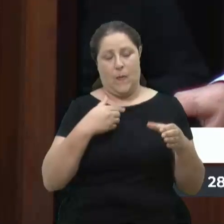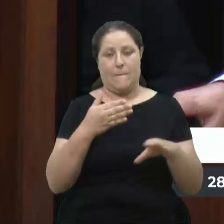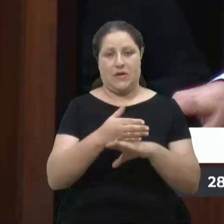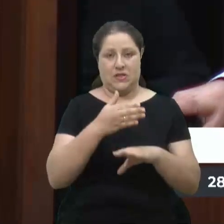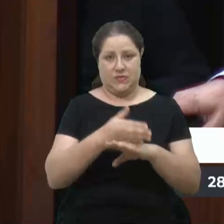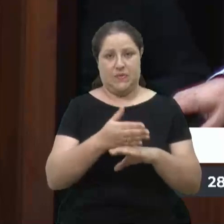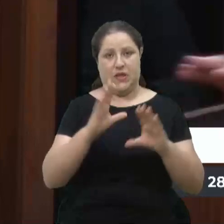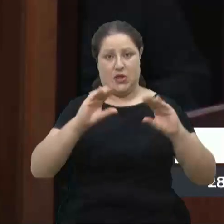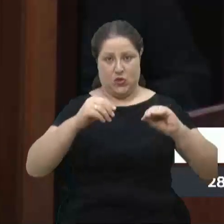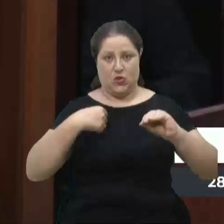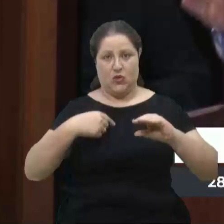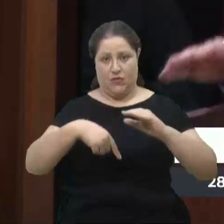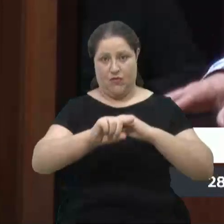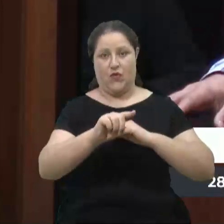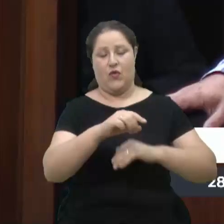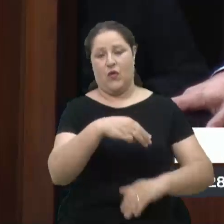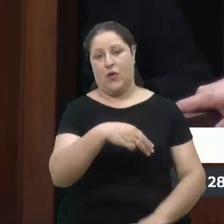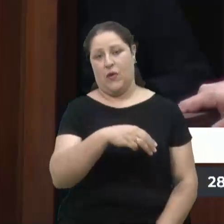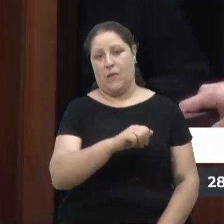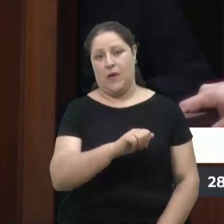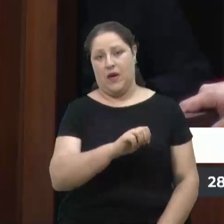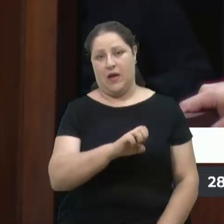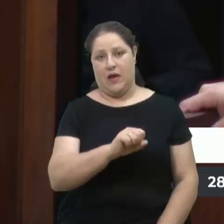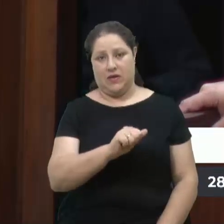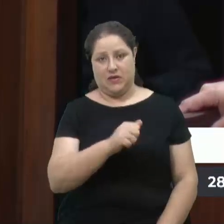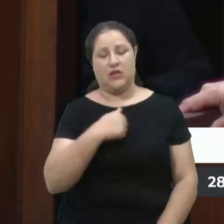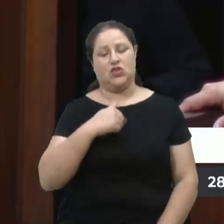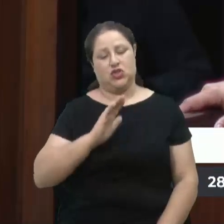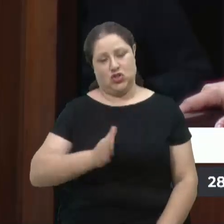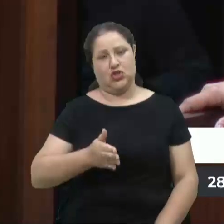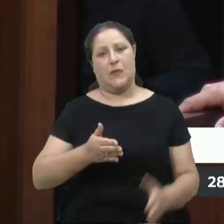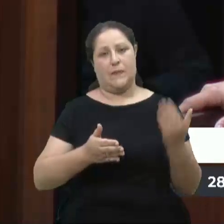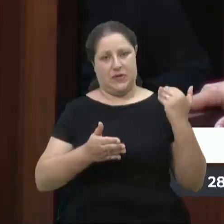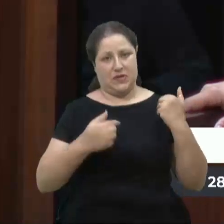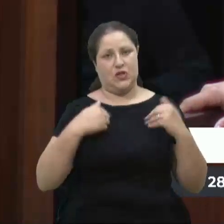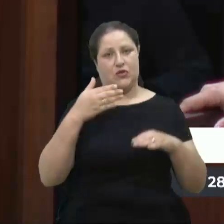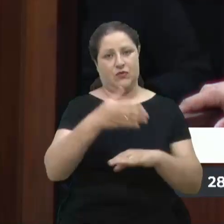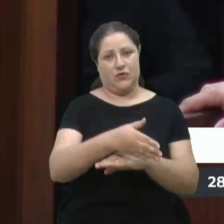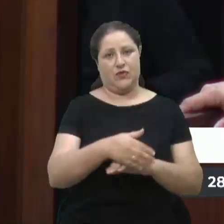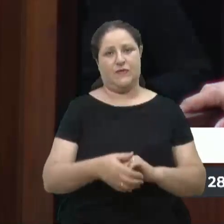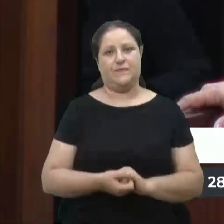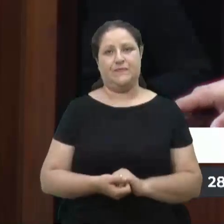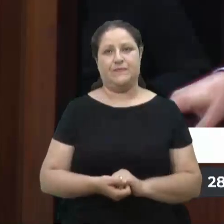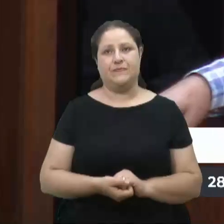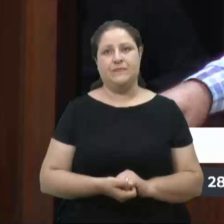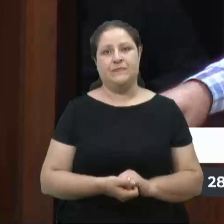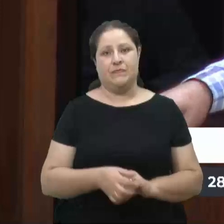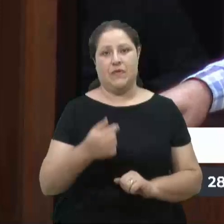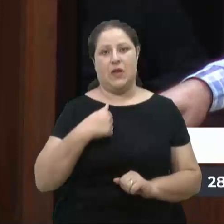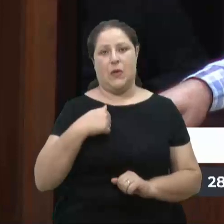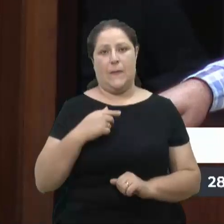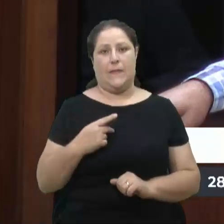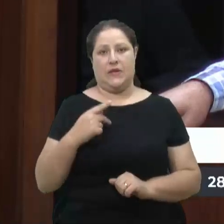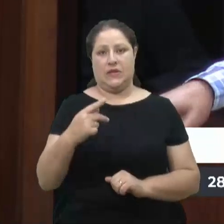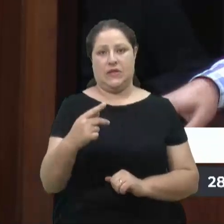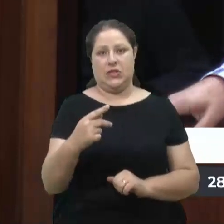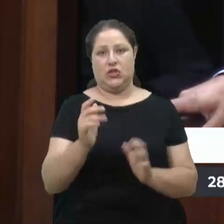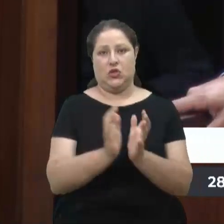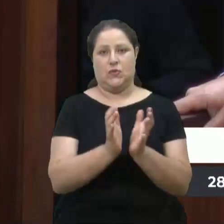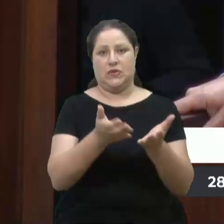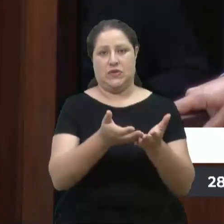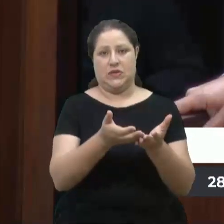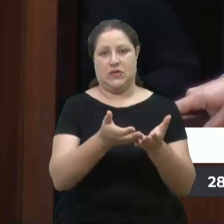hoje à noite na Maesa, como estive já em várias oportunidades, né? Eu, como presidente da Comissão de